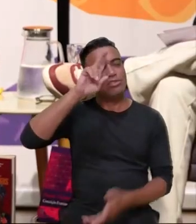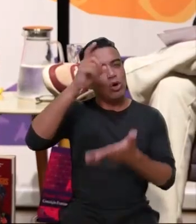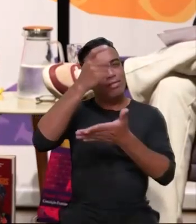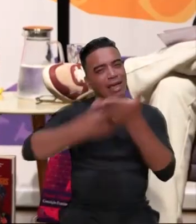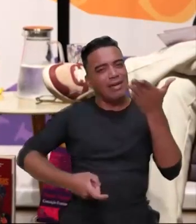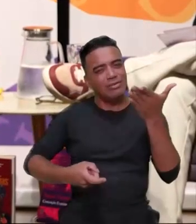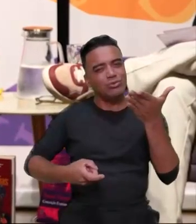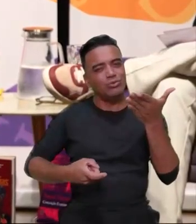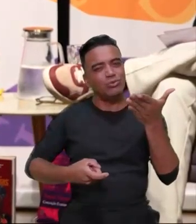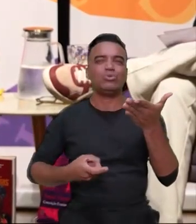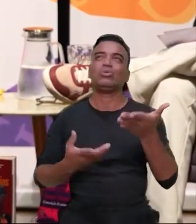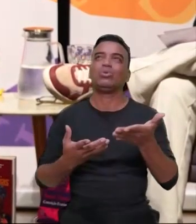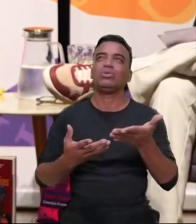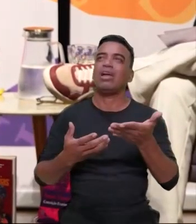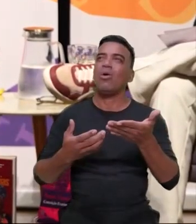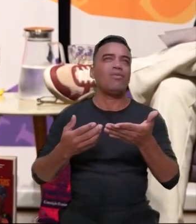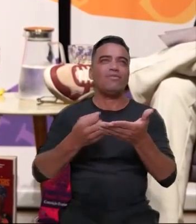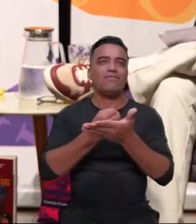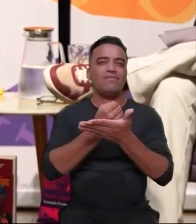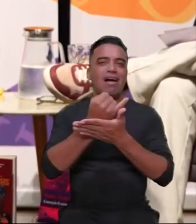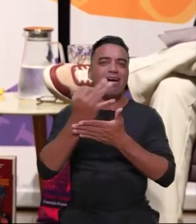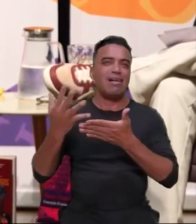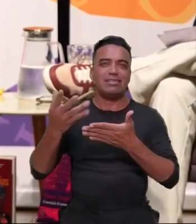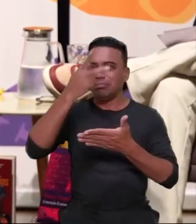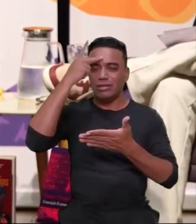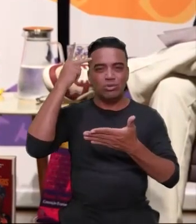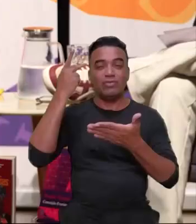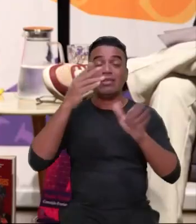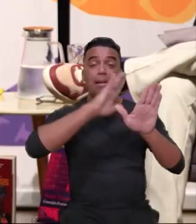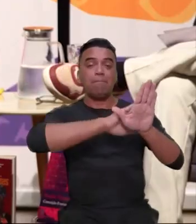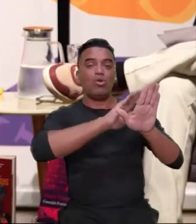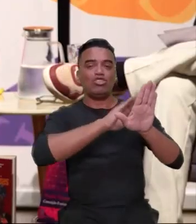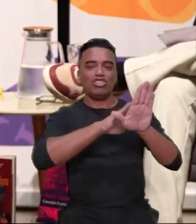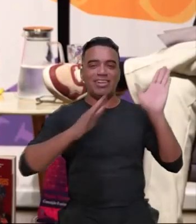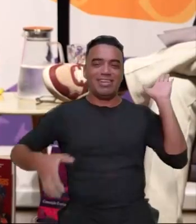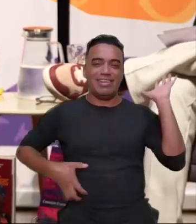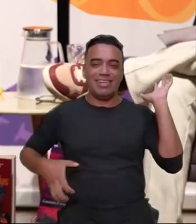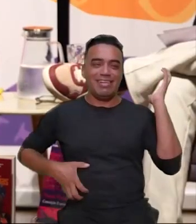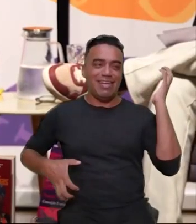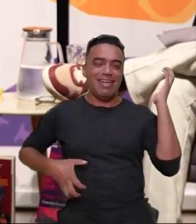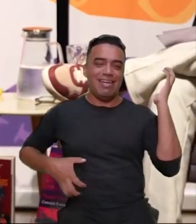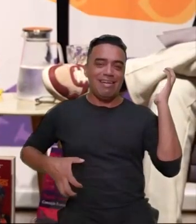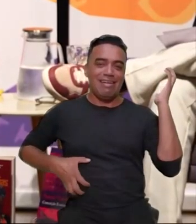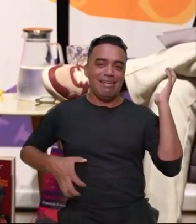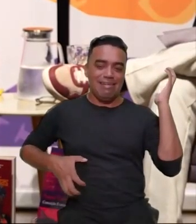me rendeu justamente comentários, né, que eu estava fazendo apologia do bandido. Mas